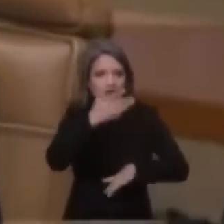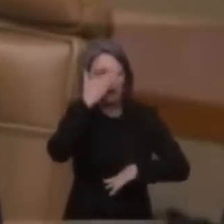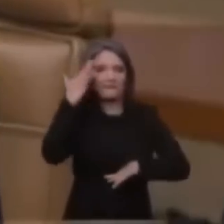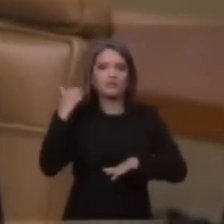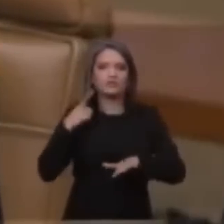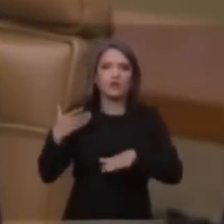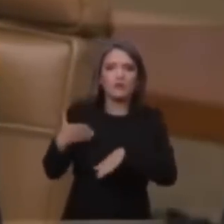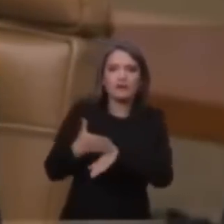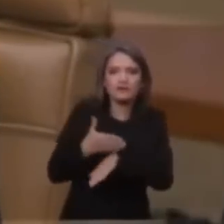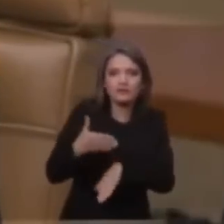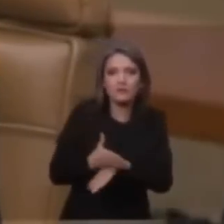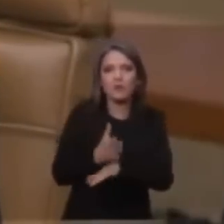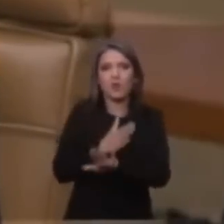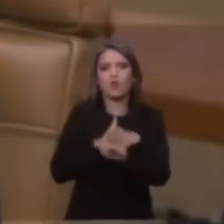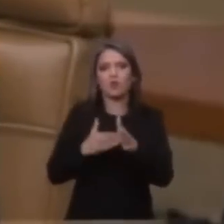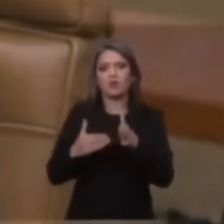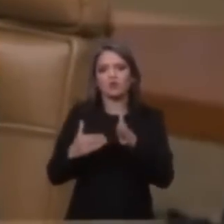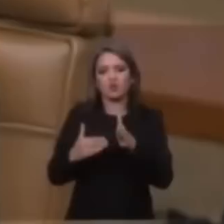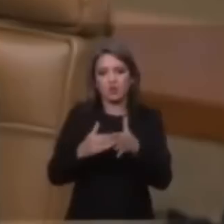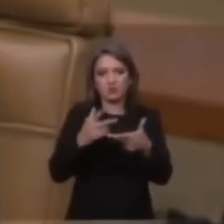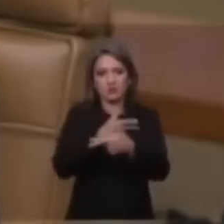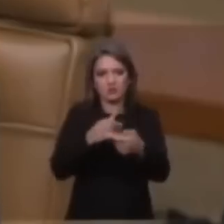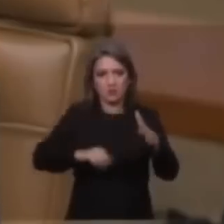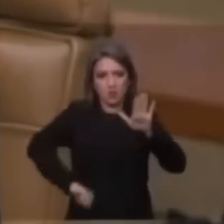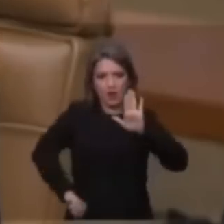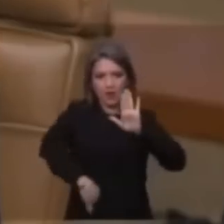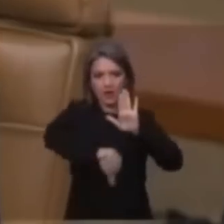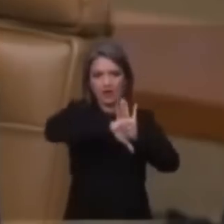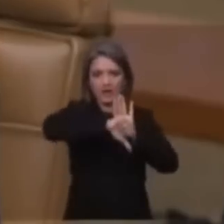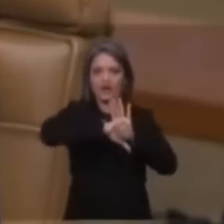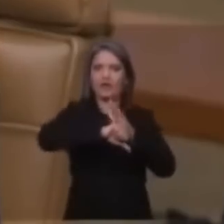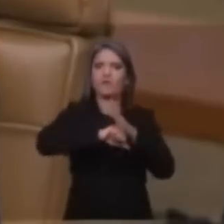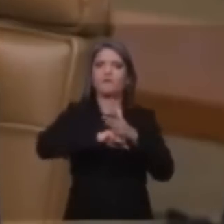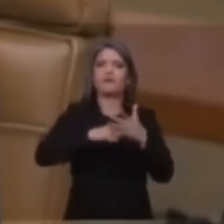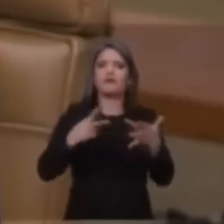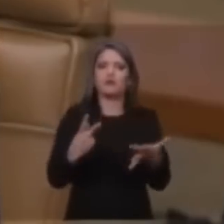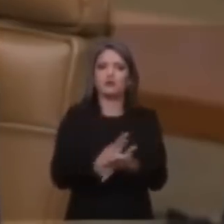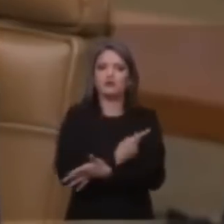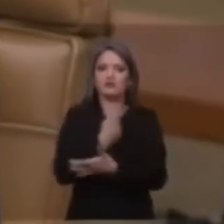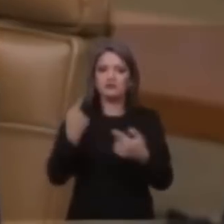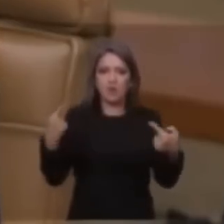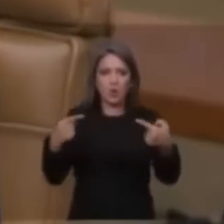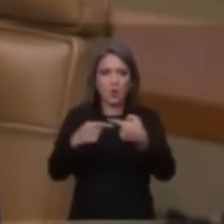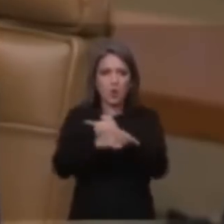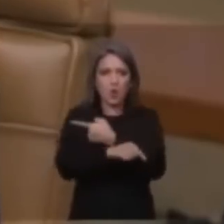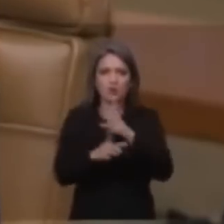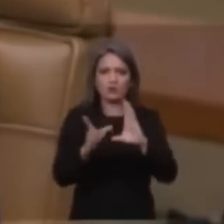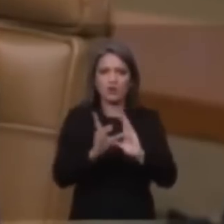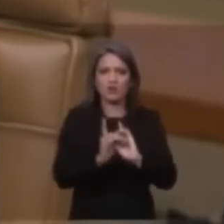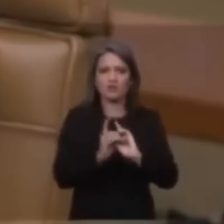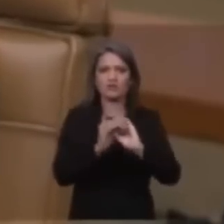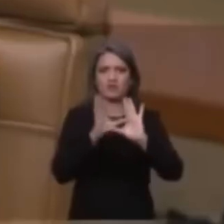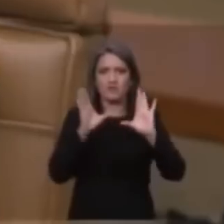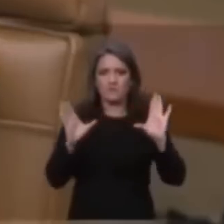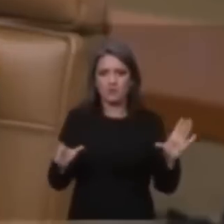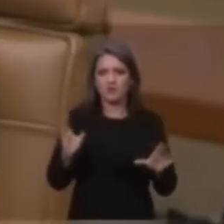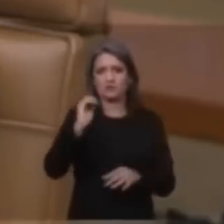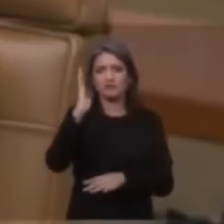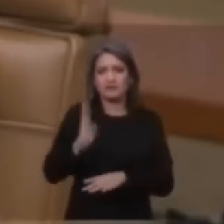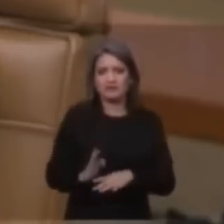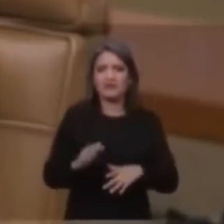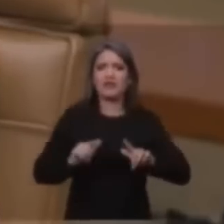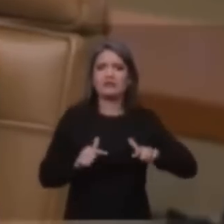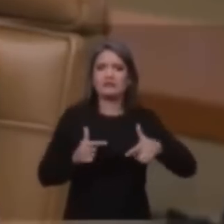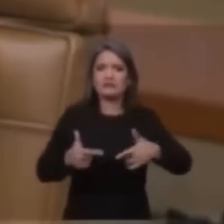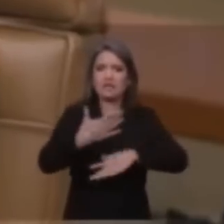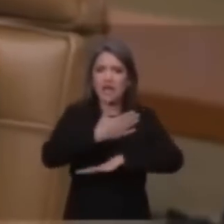participes dos atos é criminosos a tentatórios ao estado democrático de direitos atos golpistas